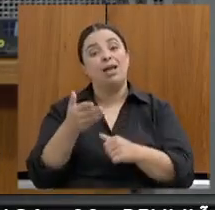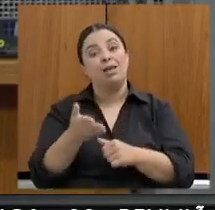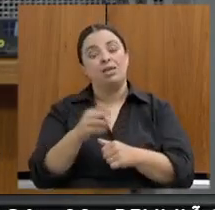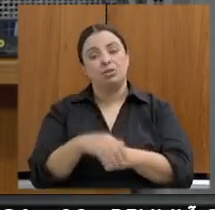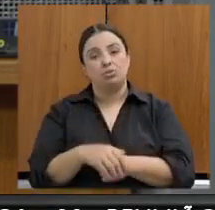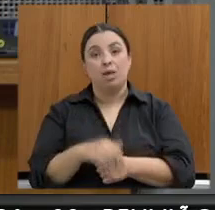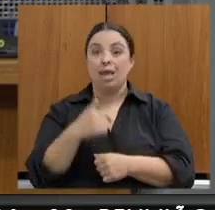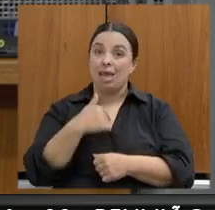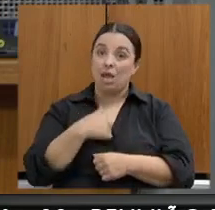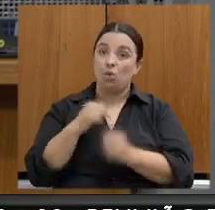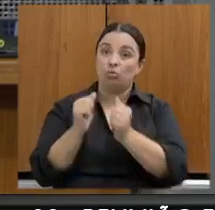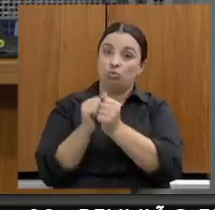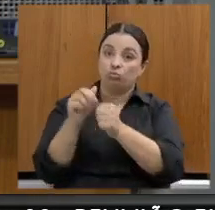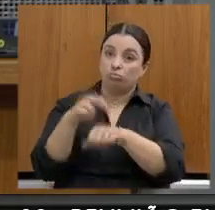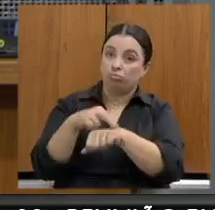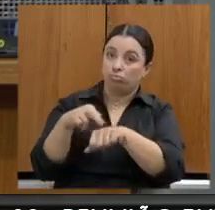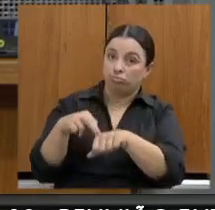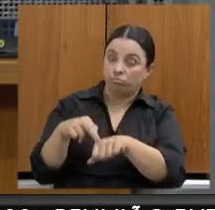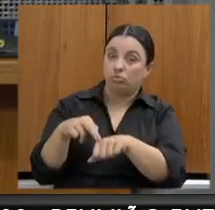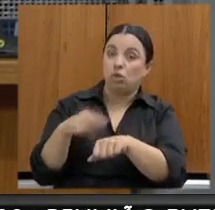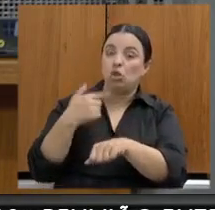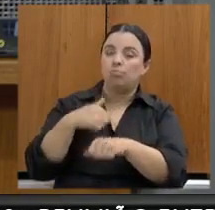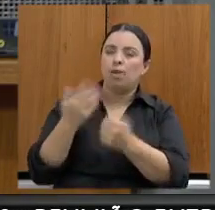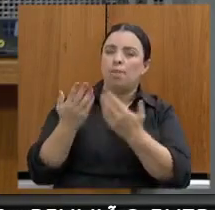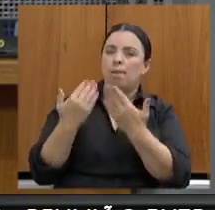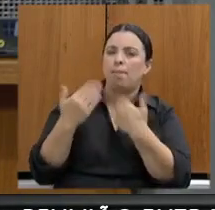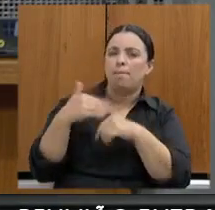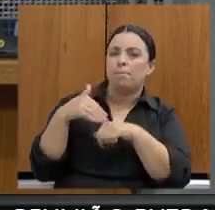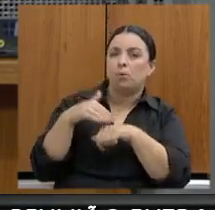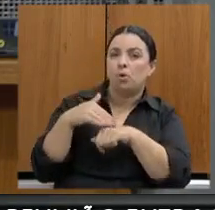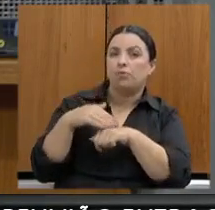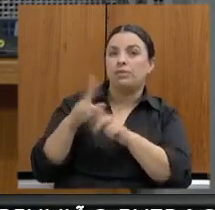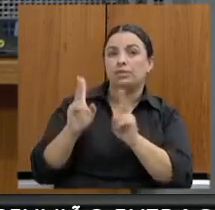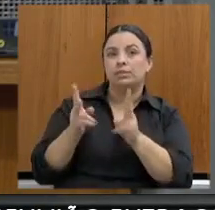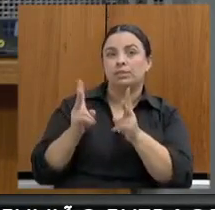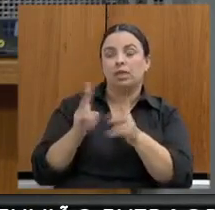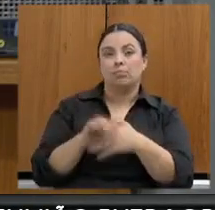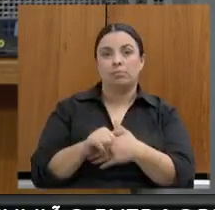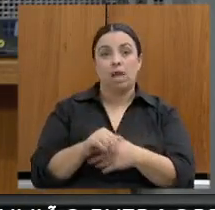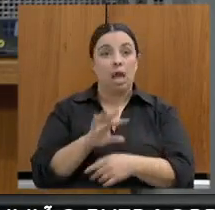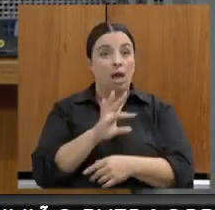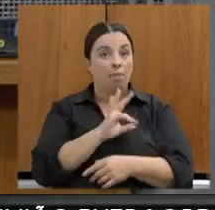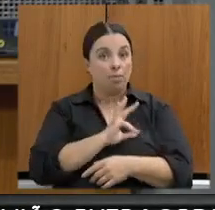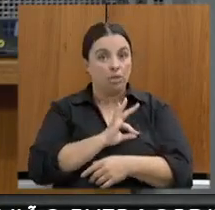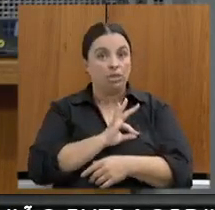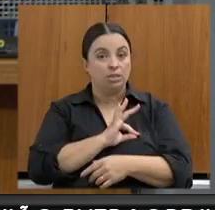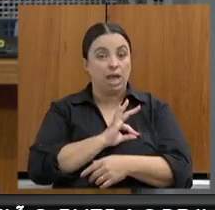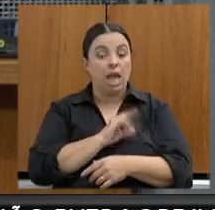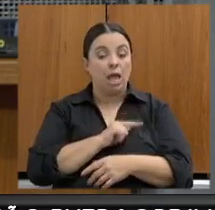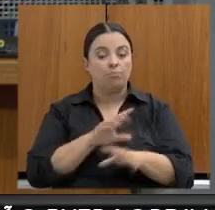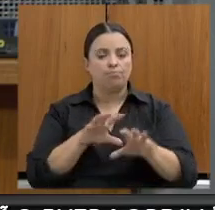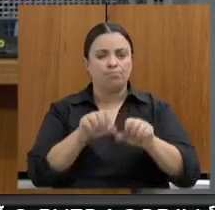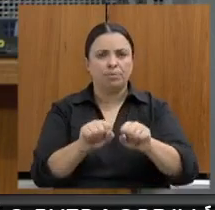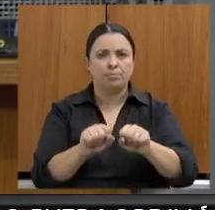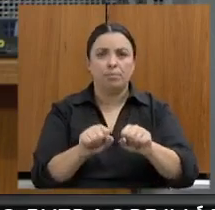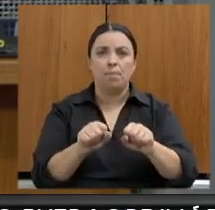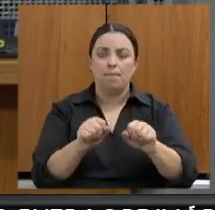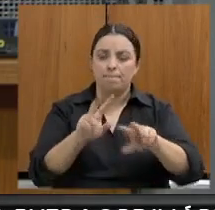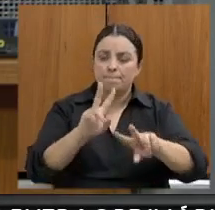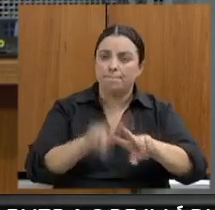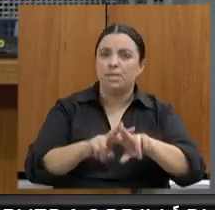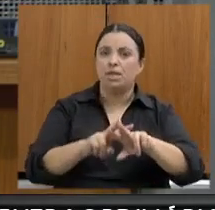falo esse a gente Rodrigues a gente conversa sempre a nossa Polícia Militar apreende armas apreende